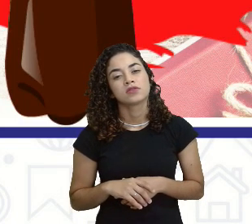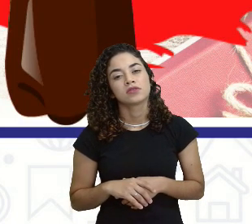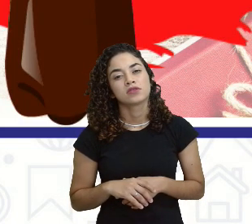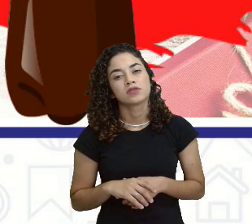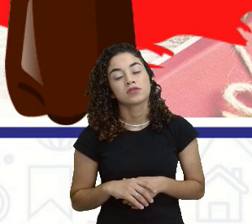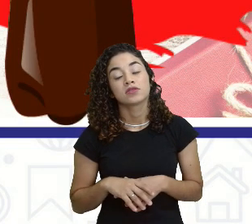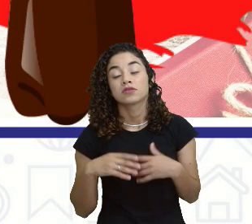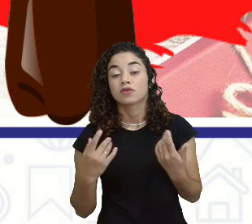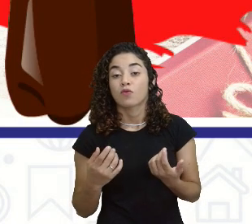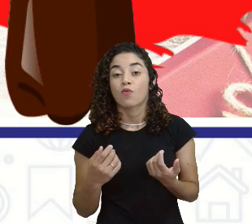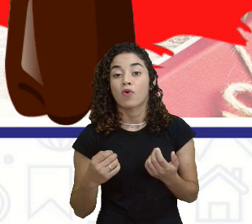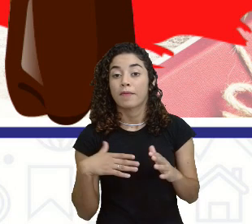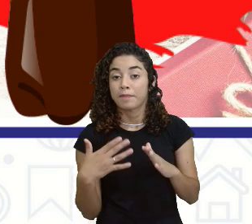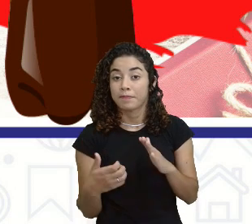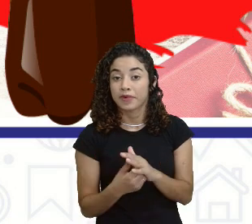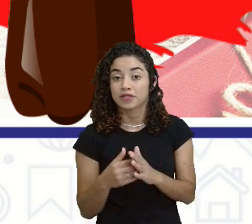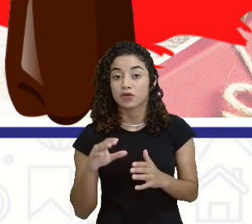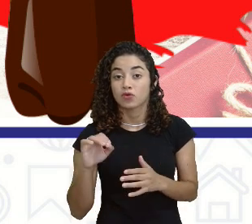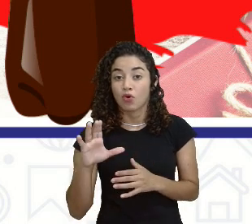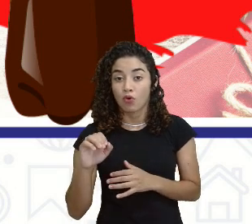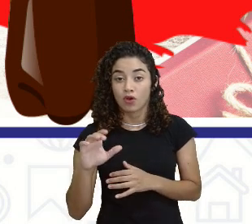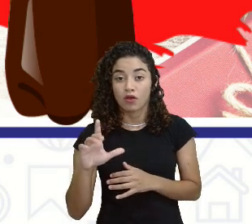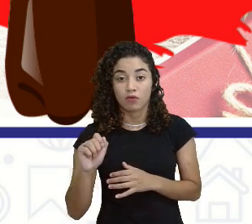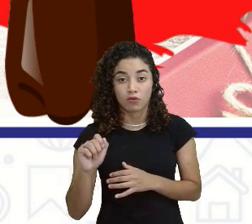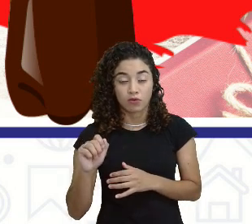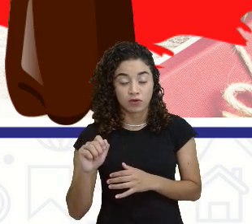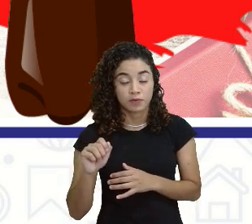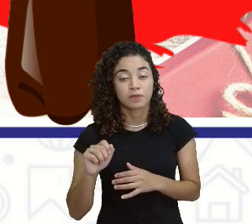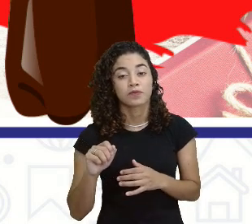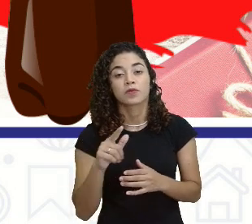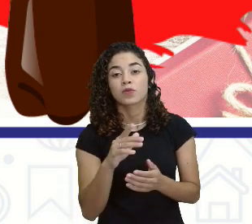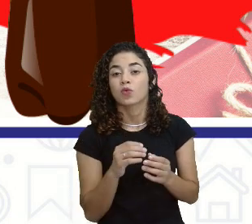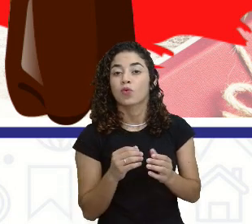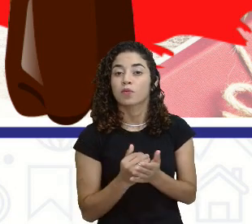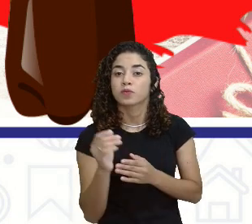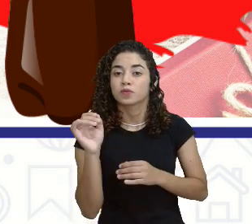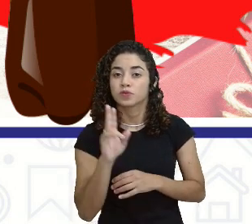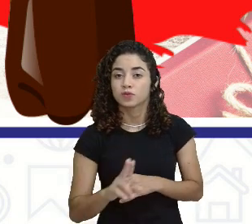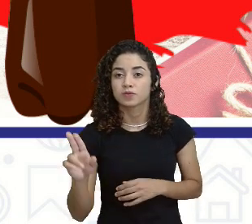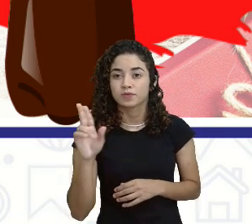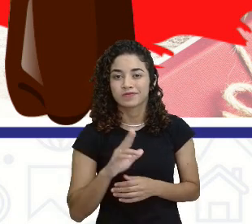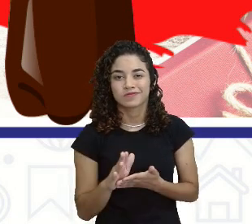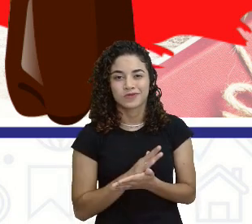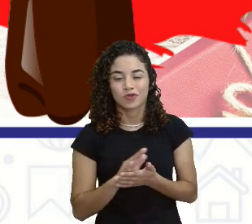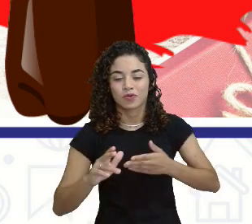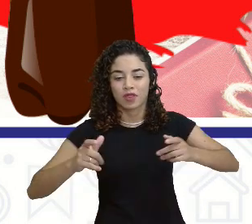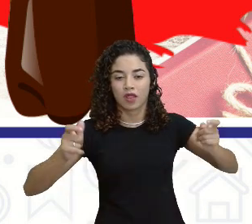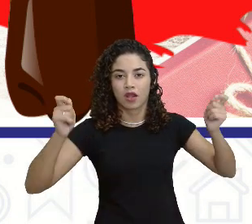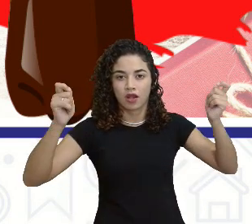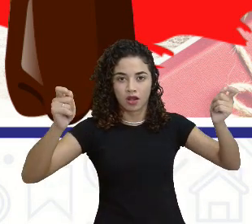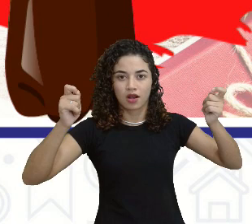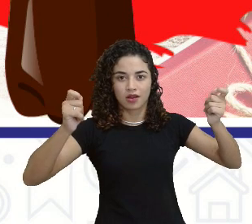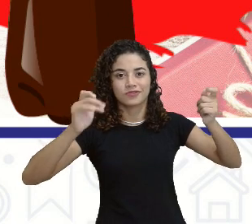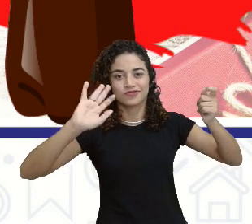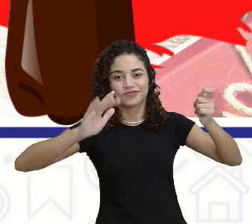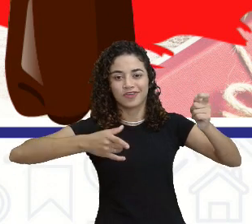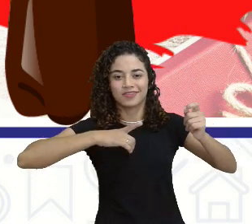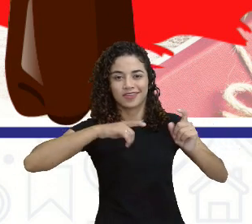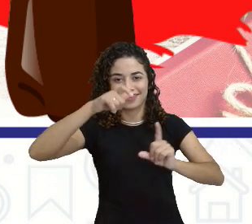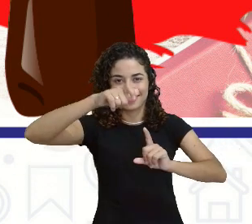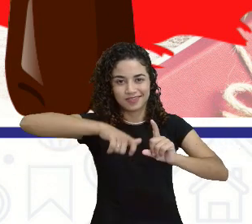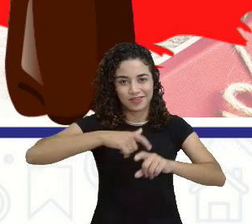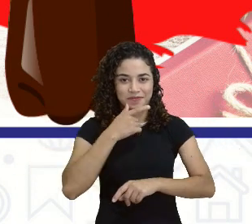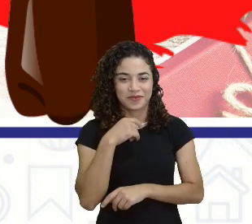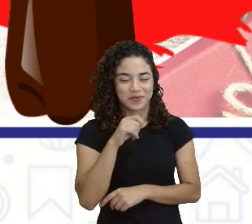a Coca-Cola começou a utilizar cartazes, né, com a figura do São Nicolau ali, já trajando, né, aquela roupa